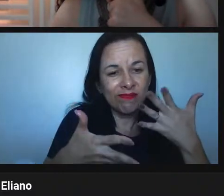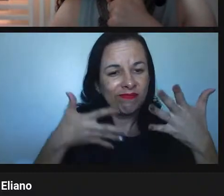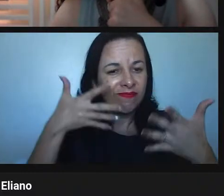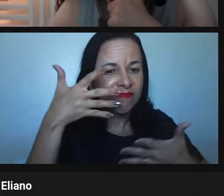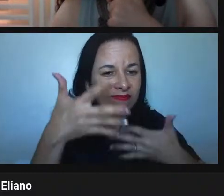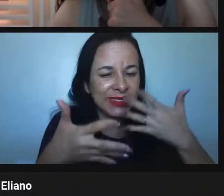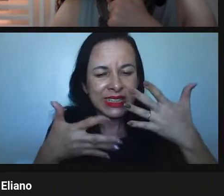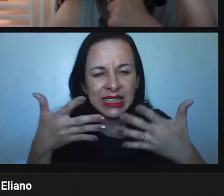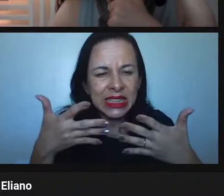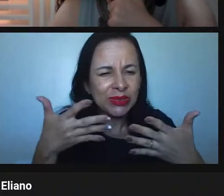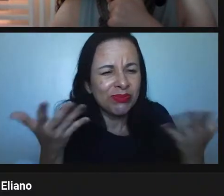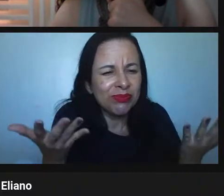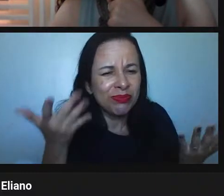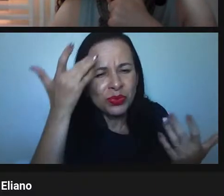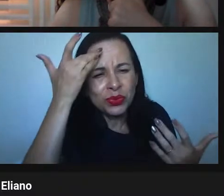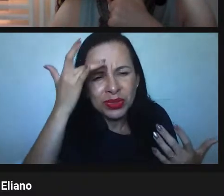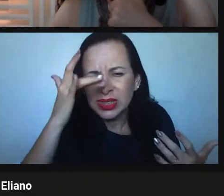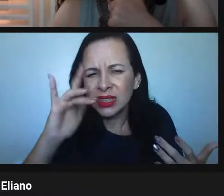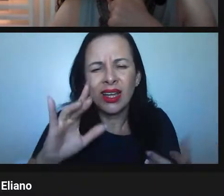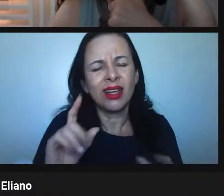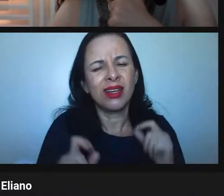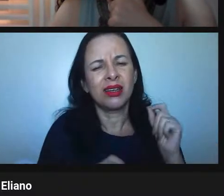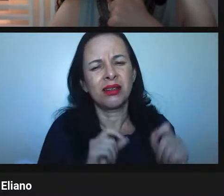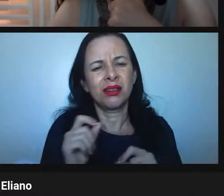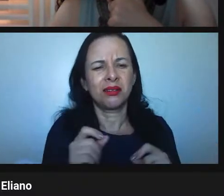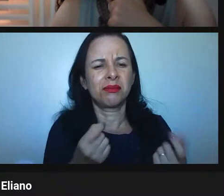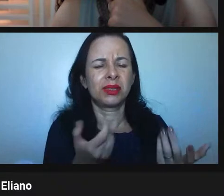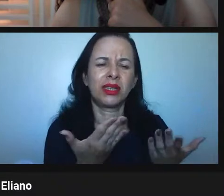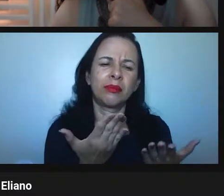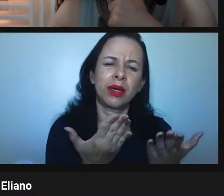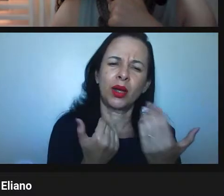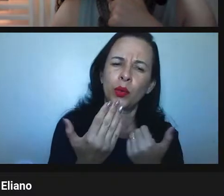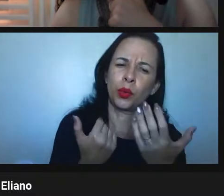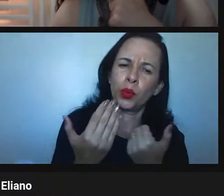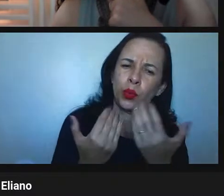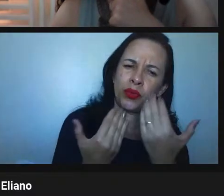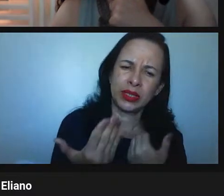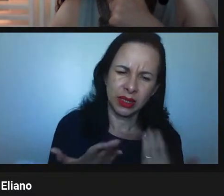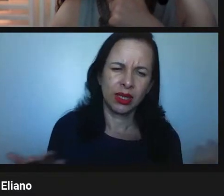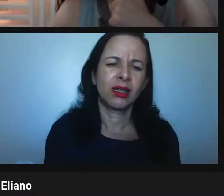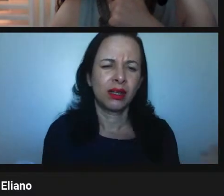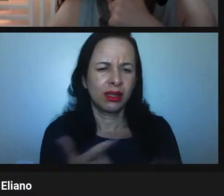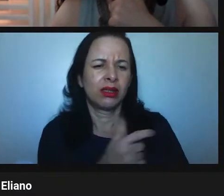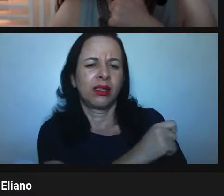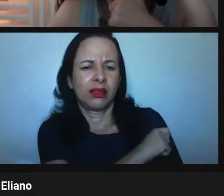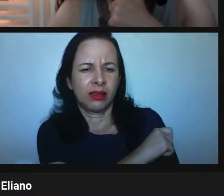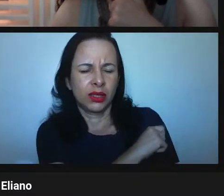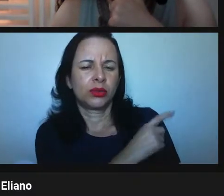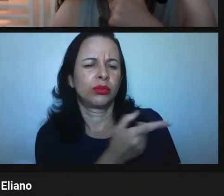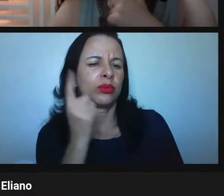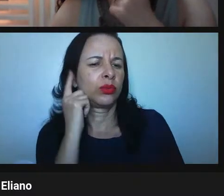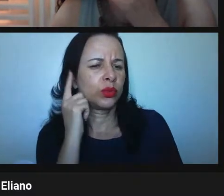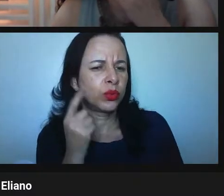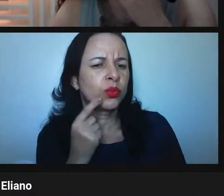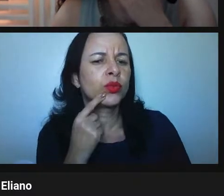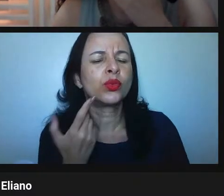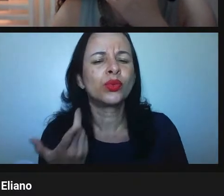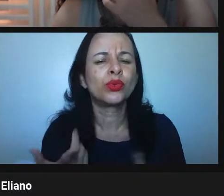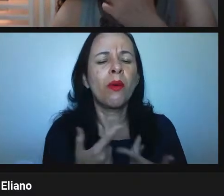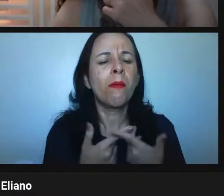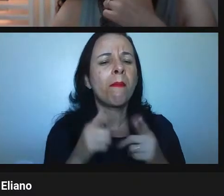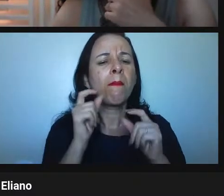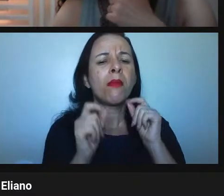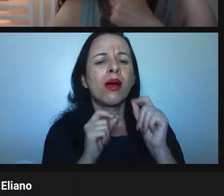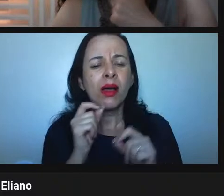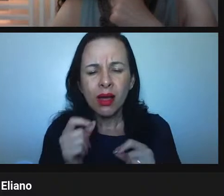Inocentes Não não tem a preparação para para dialogar né com endívias com seus alunos enfim mas tem uma